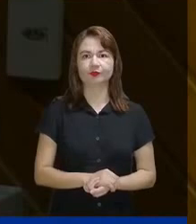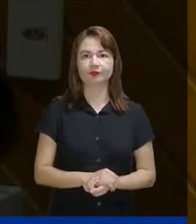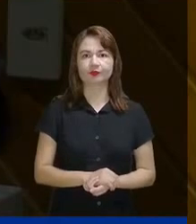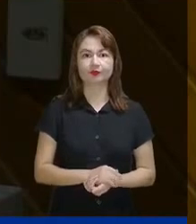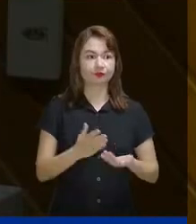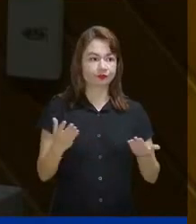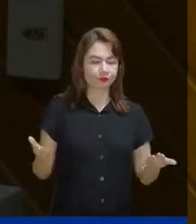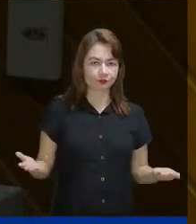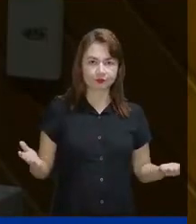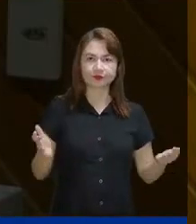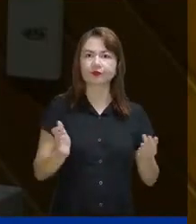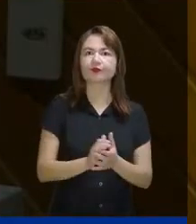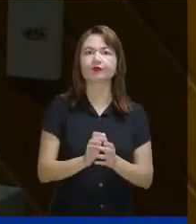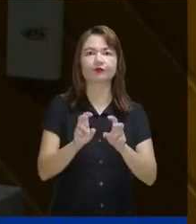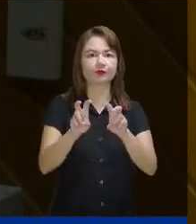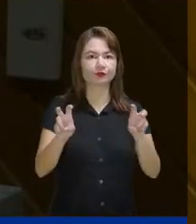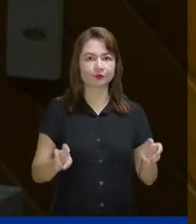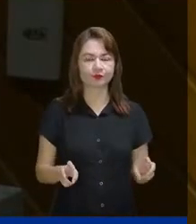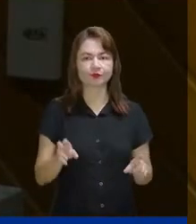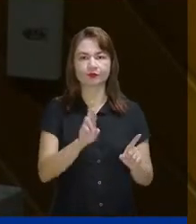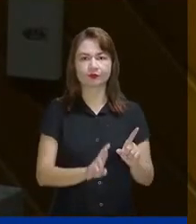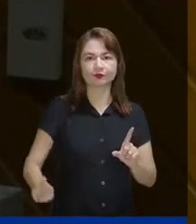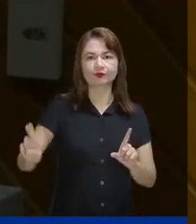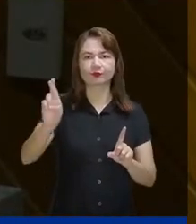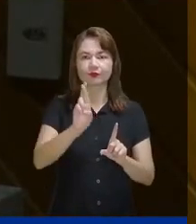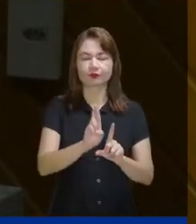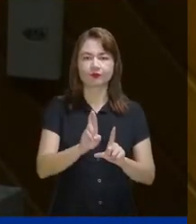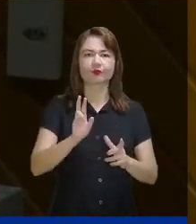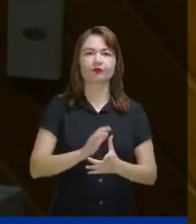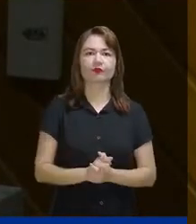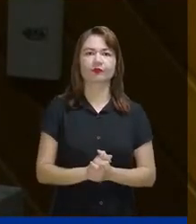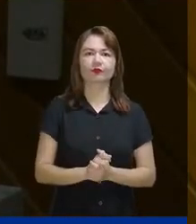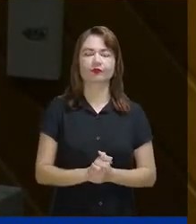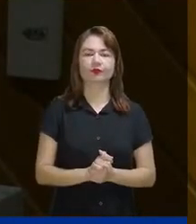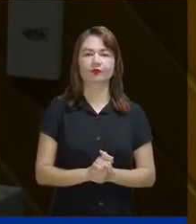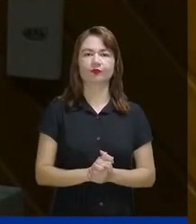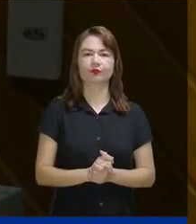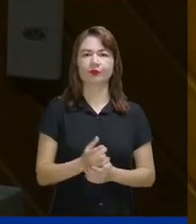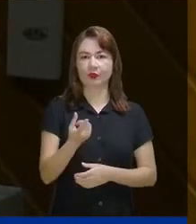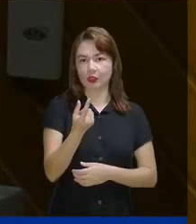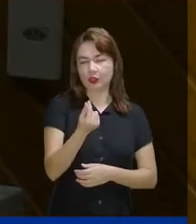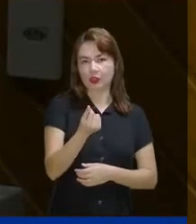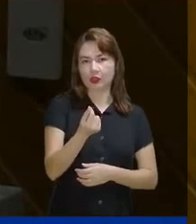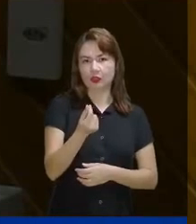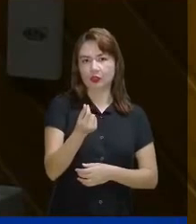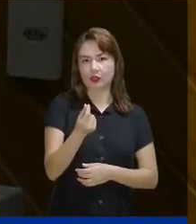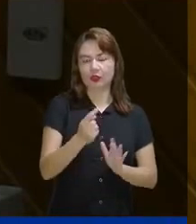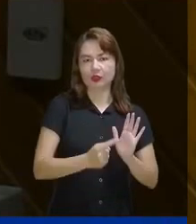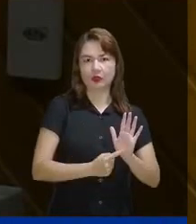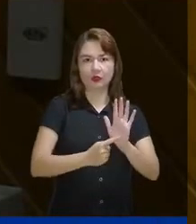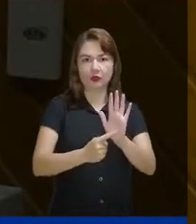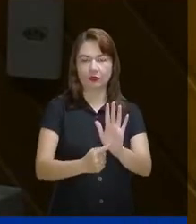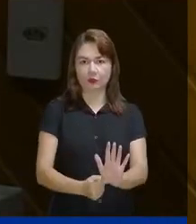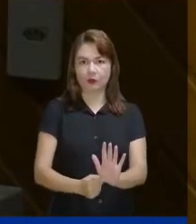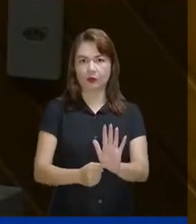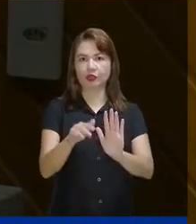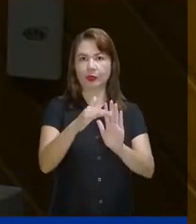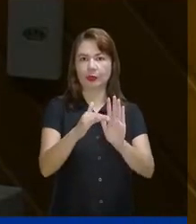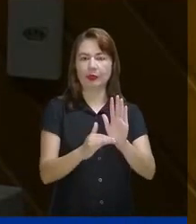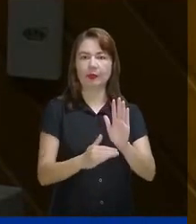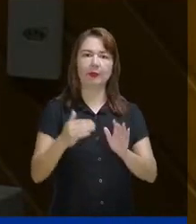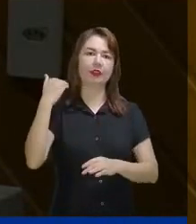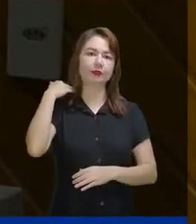Presidente, eminentes pares, doutora Procuradora Regional. Foco no juiz da classe dos advogados, Rivaldo Eliane Valente. Dias, do Rosário, candidata ao